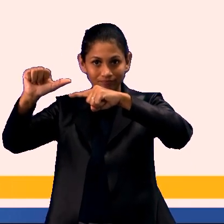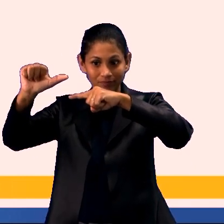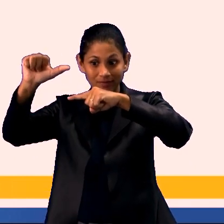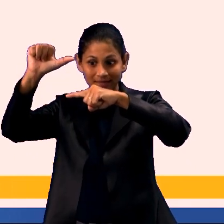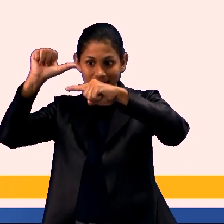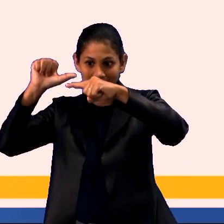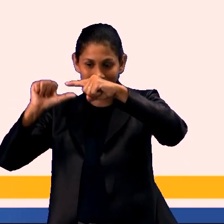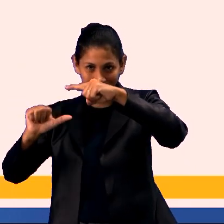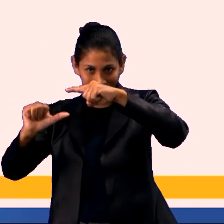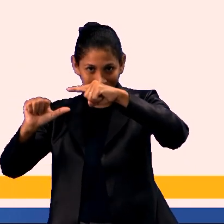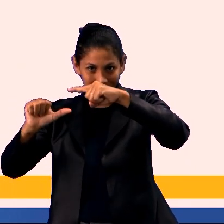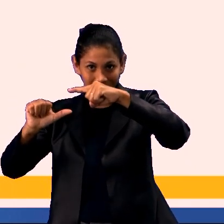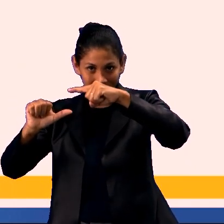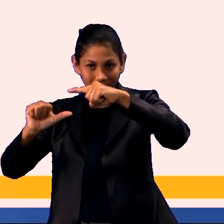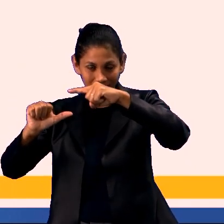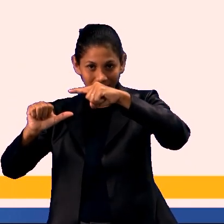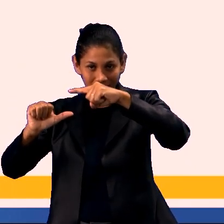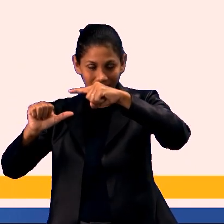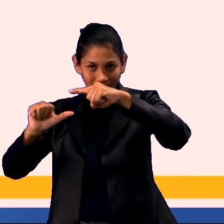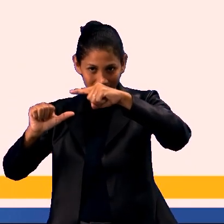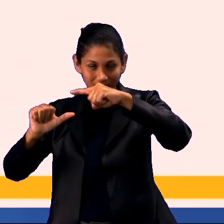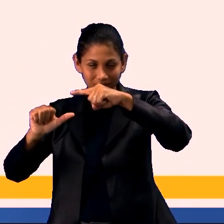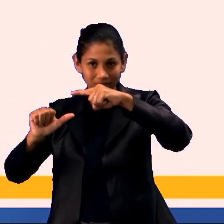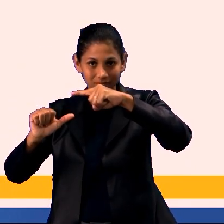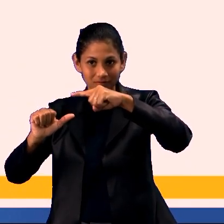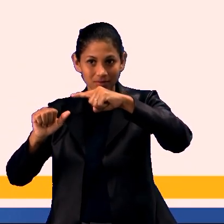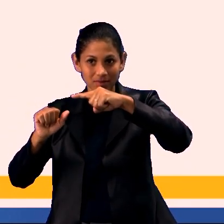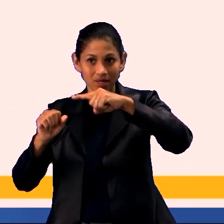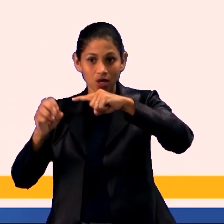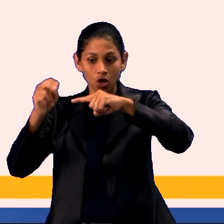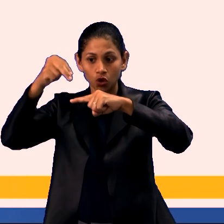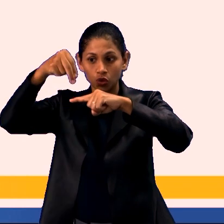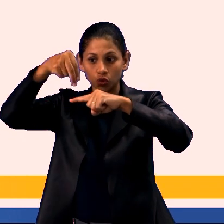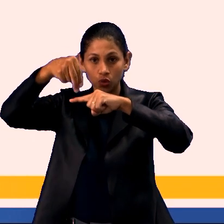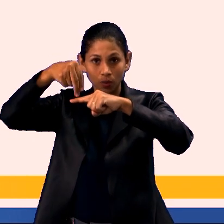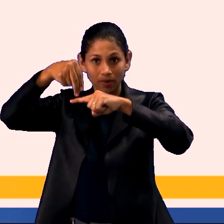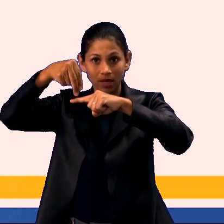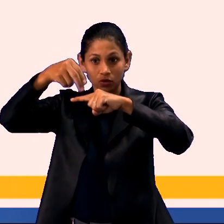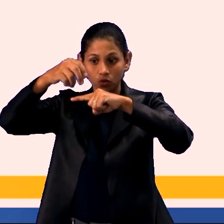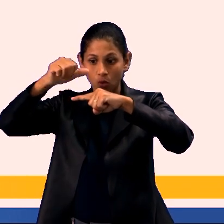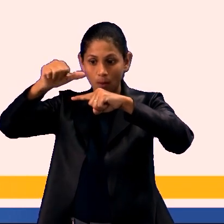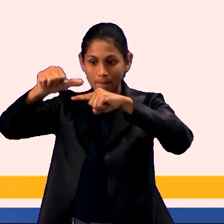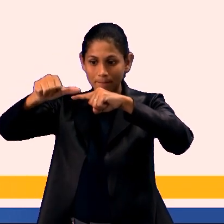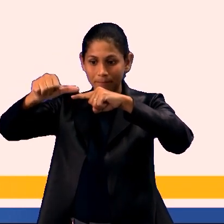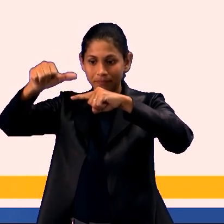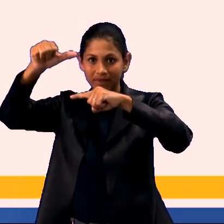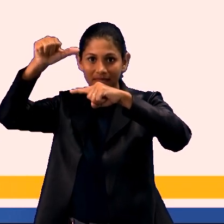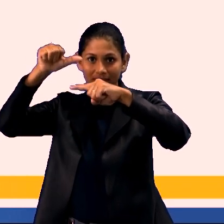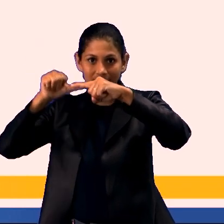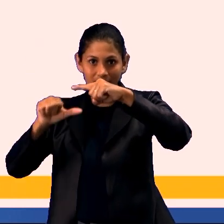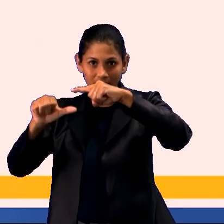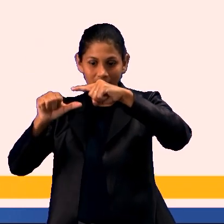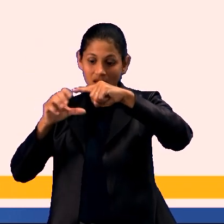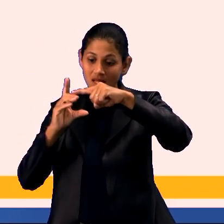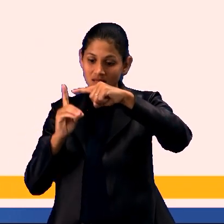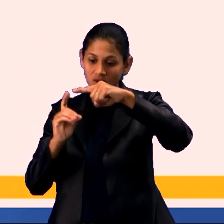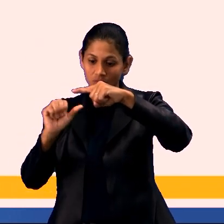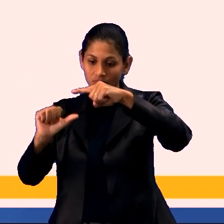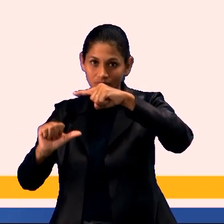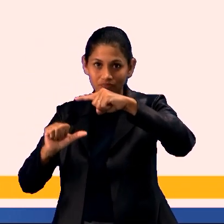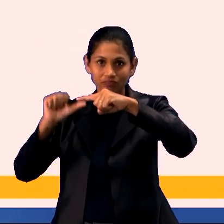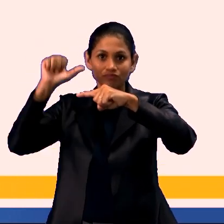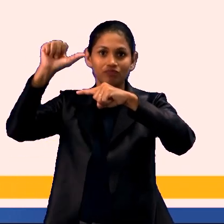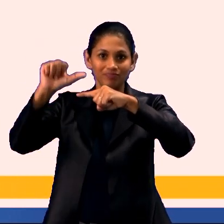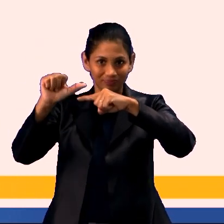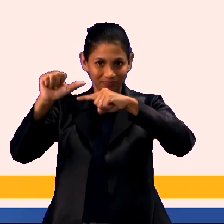cima desce e quem está embaixo sobe. Ou seja, numerador vai virar denominador e denominador